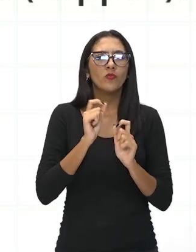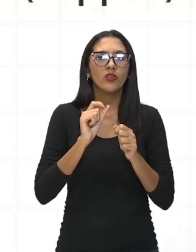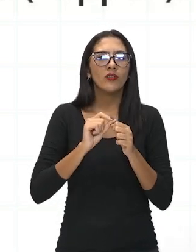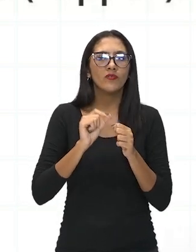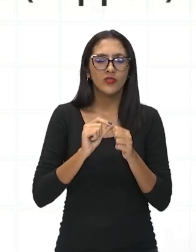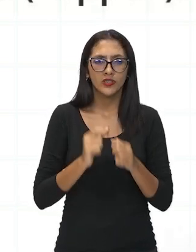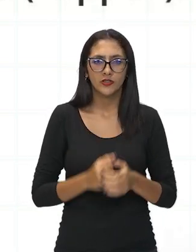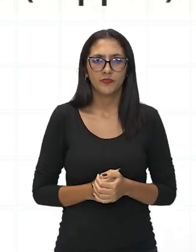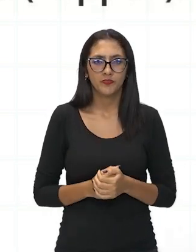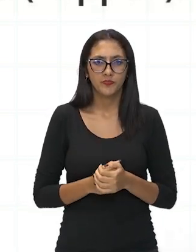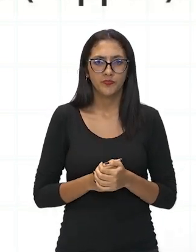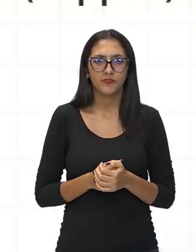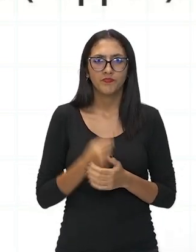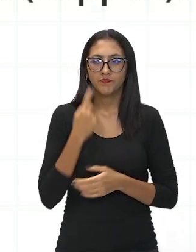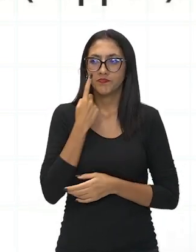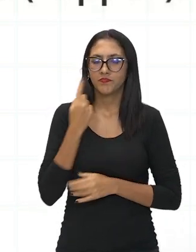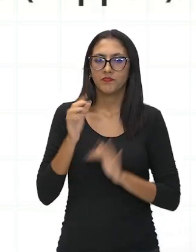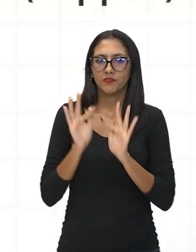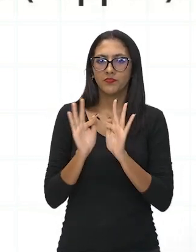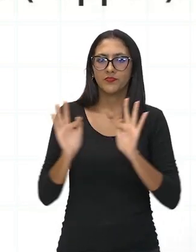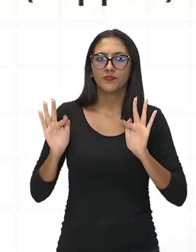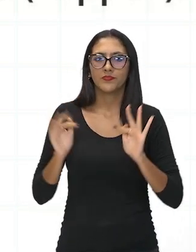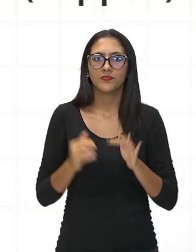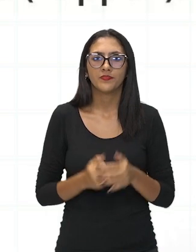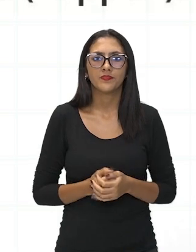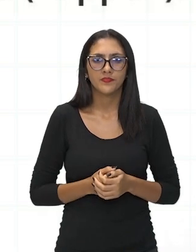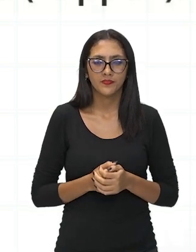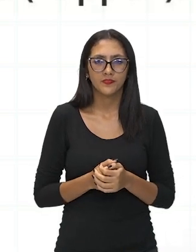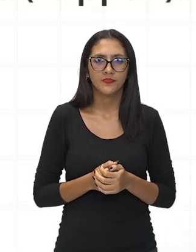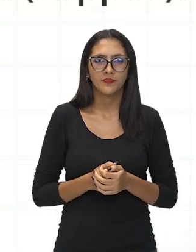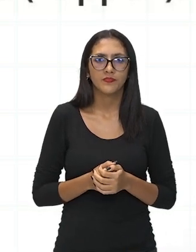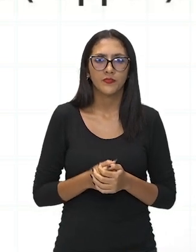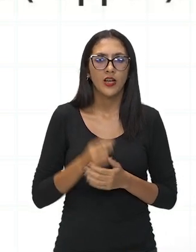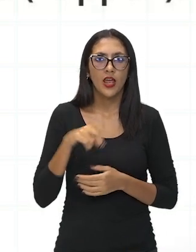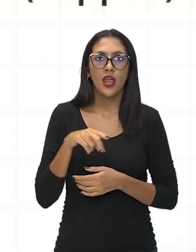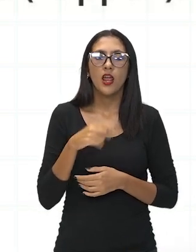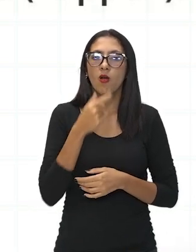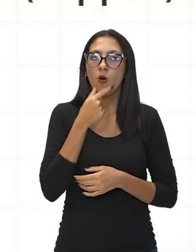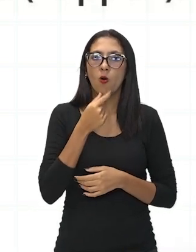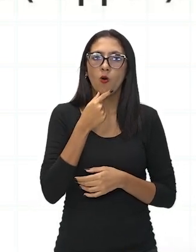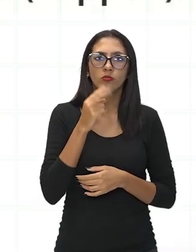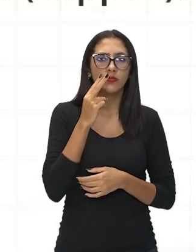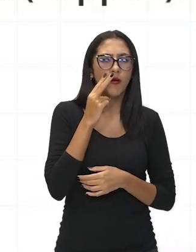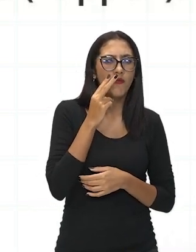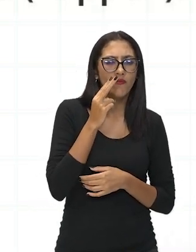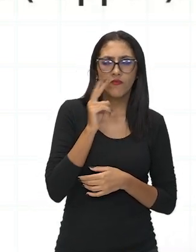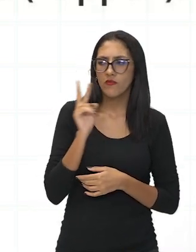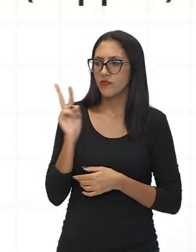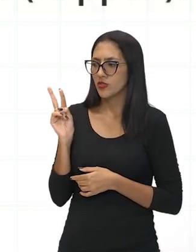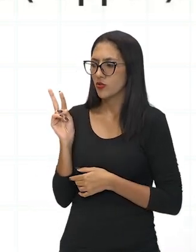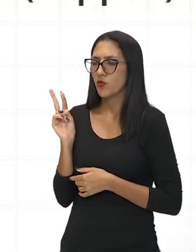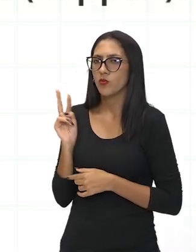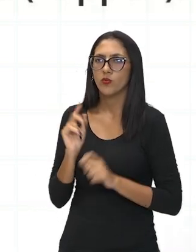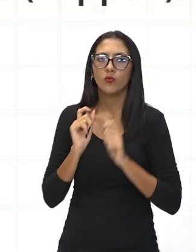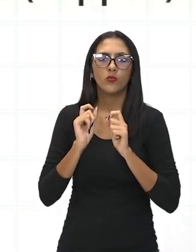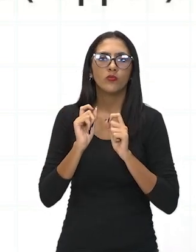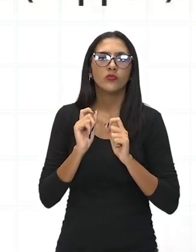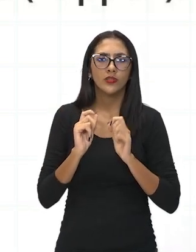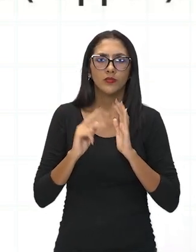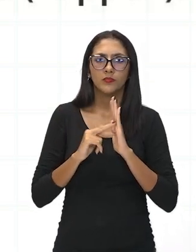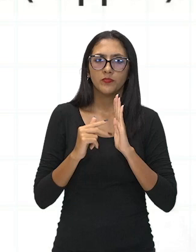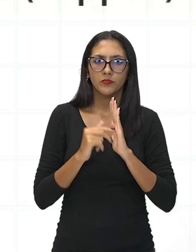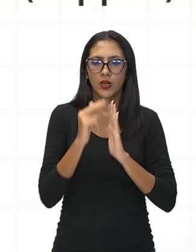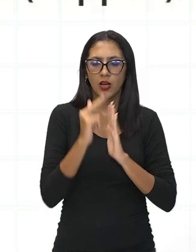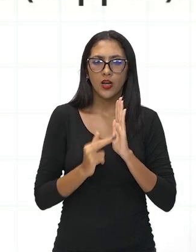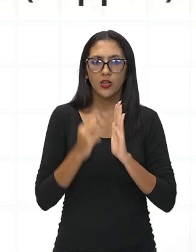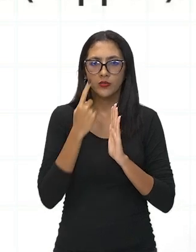verbo turn. He turned around, né? Então, ele virou. But nobody